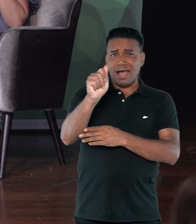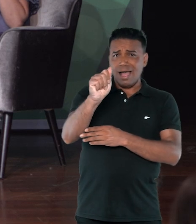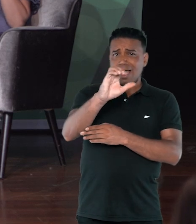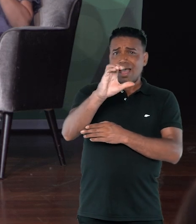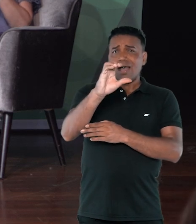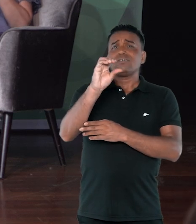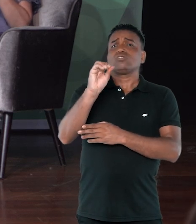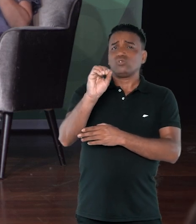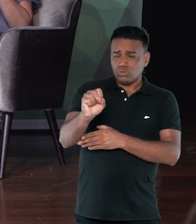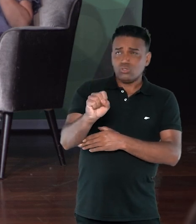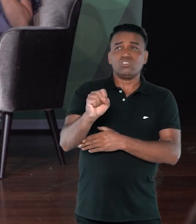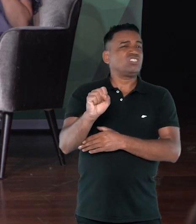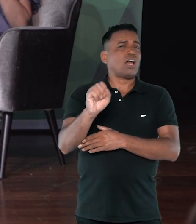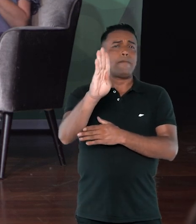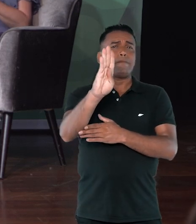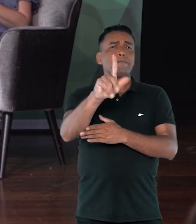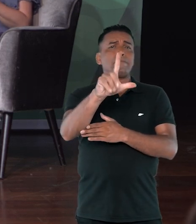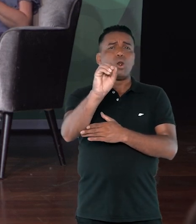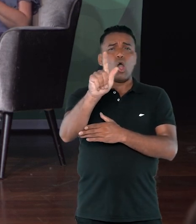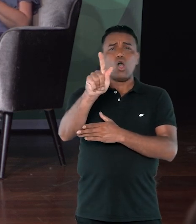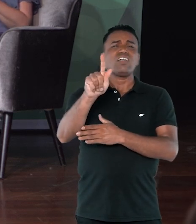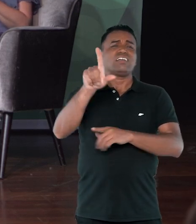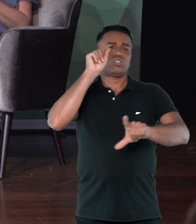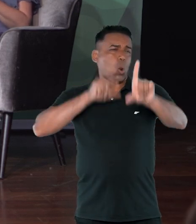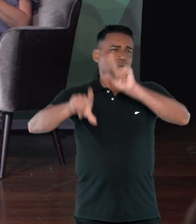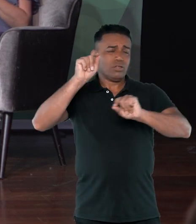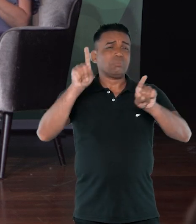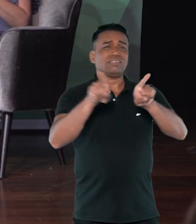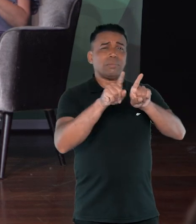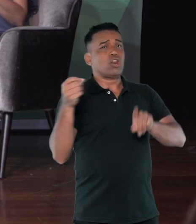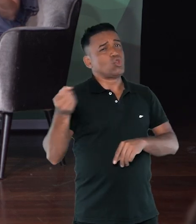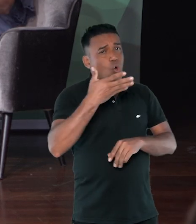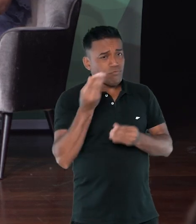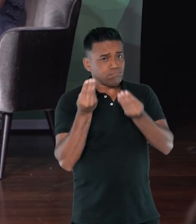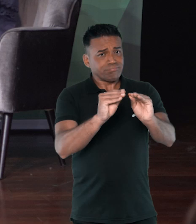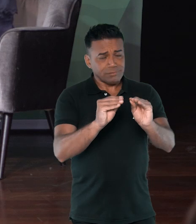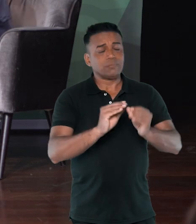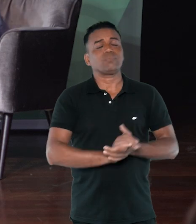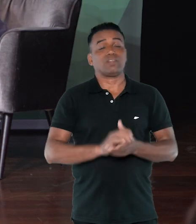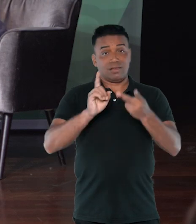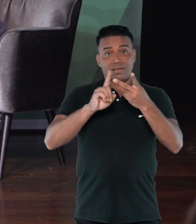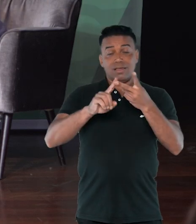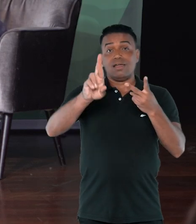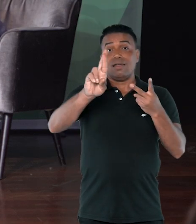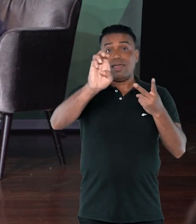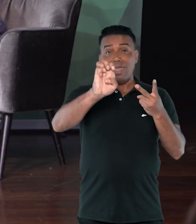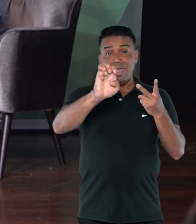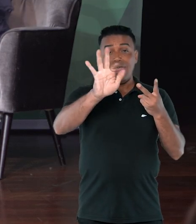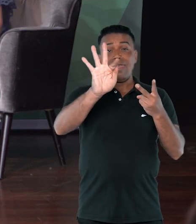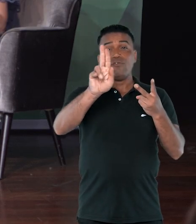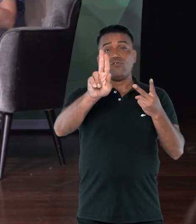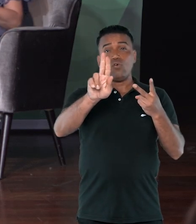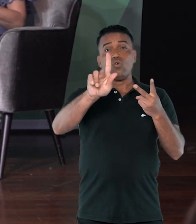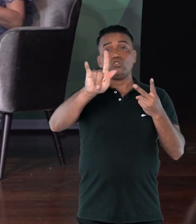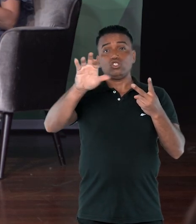blog que foram selecionados e alguns inéditos também. O Refúgio, ele veio 1